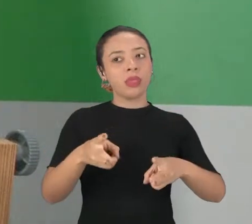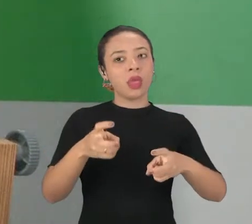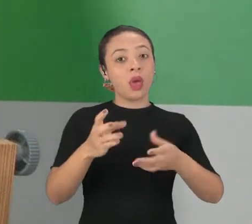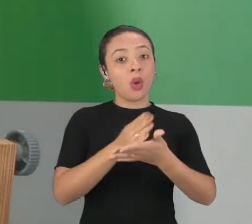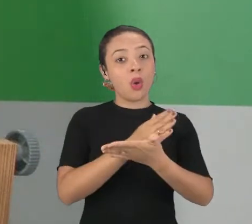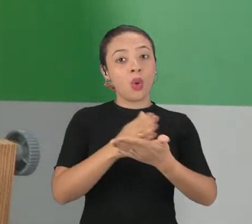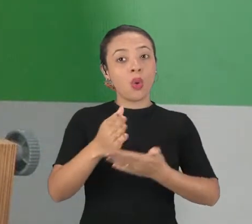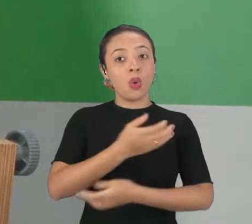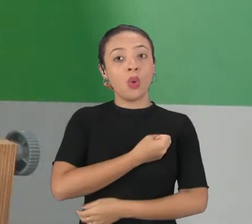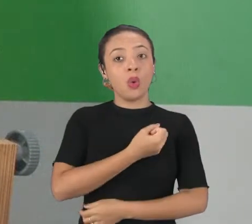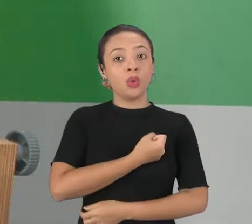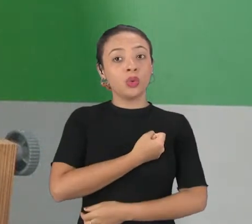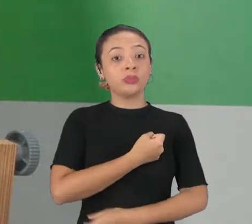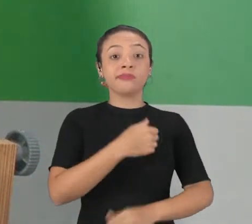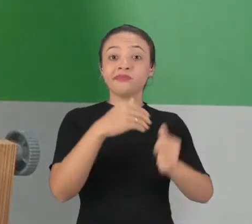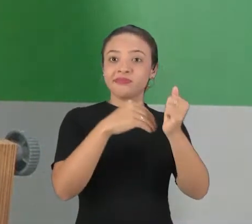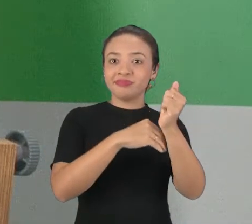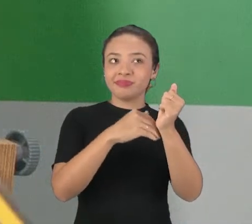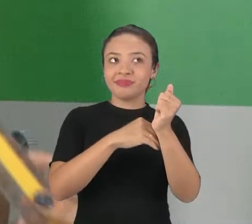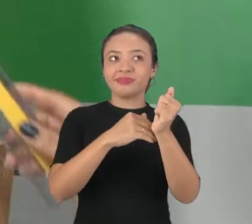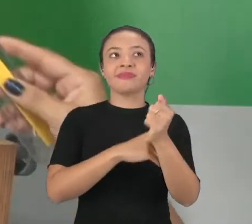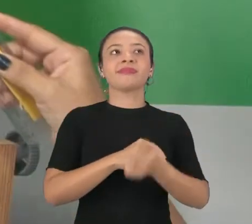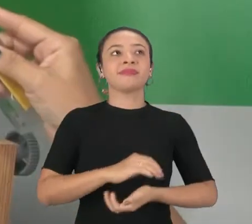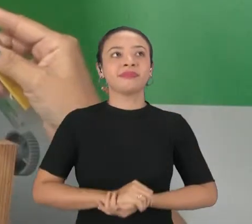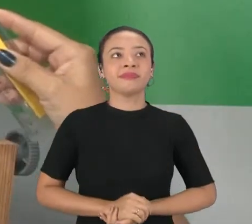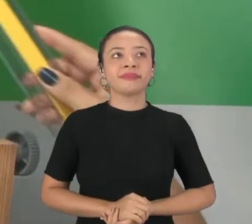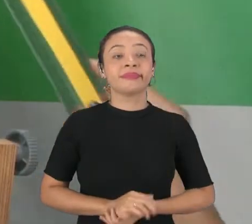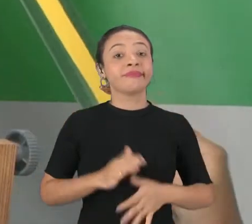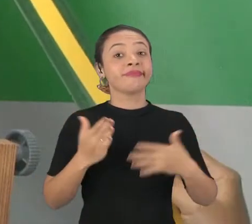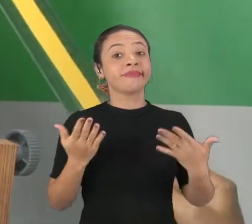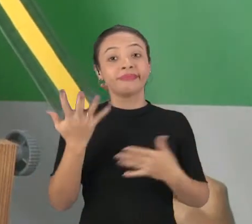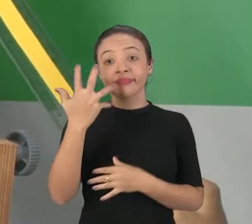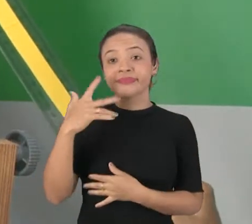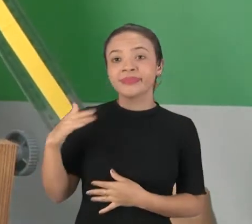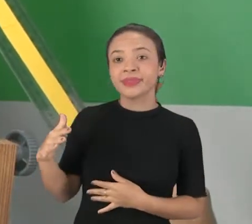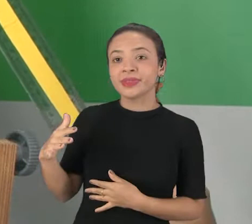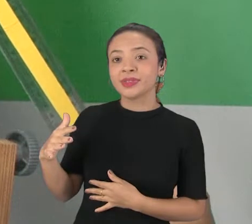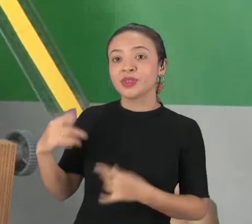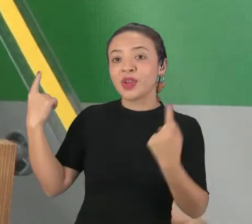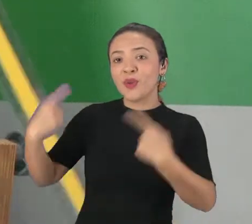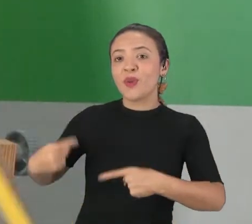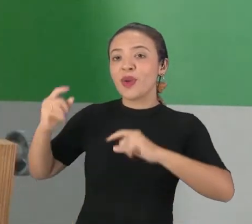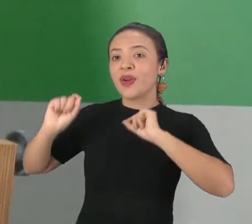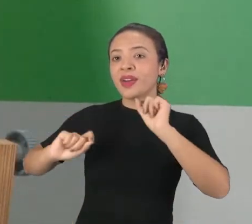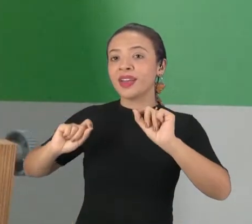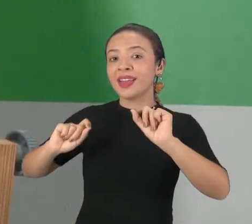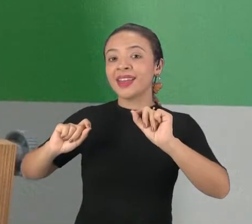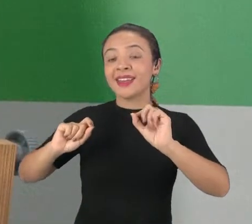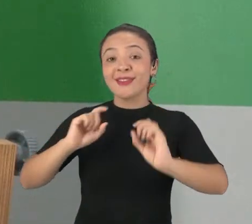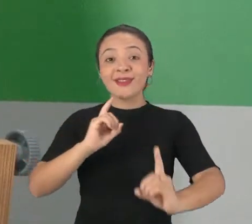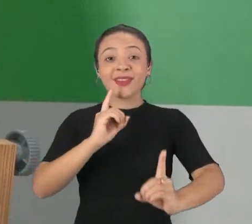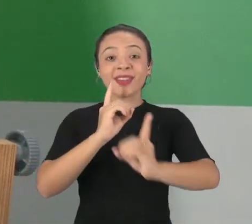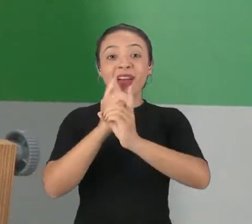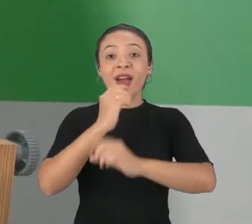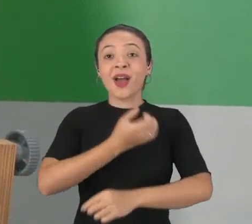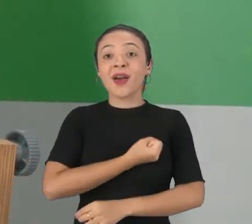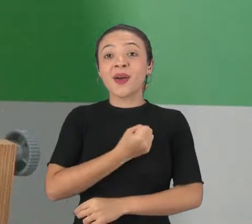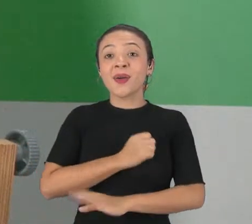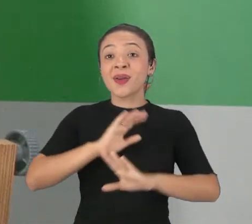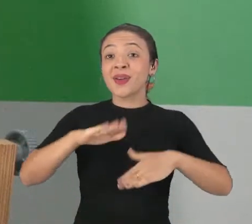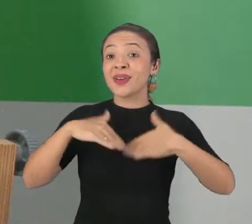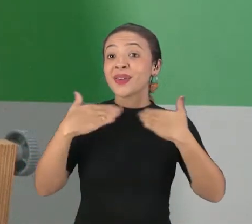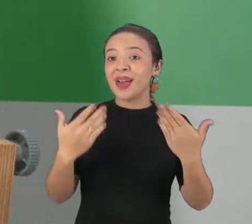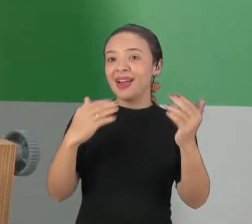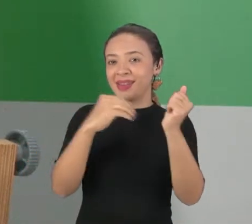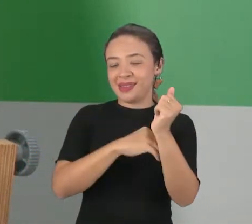números estão cobertos e agora crianças o nosso desafio então é descobrir quais são